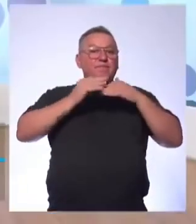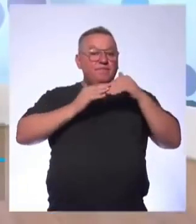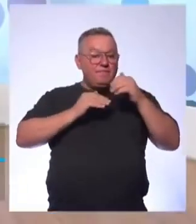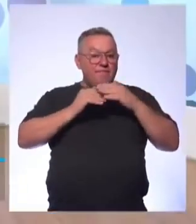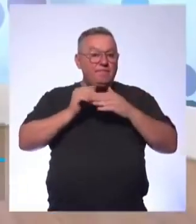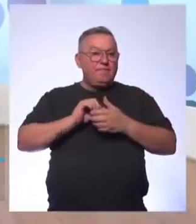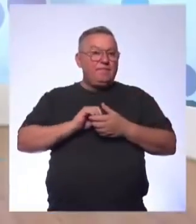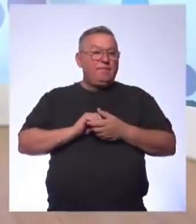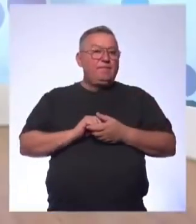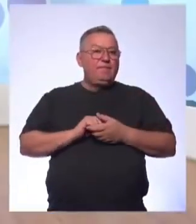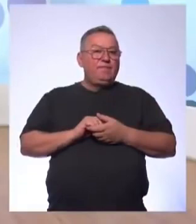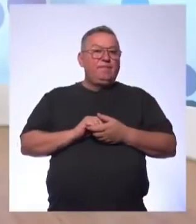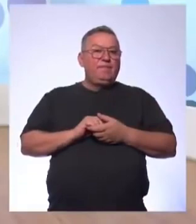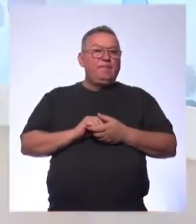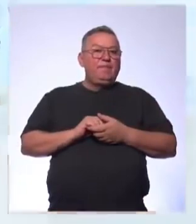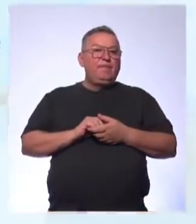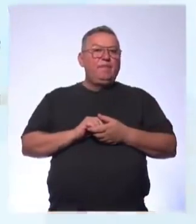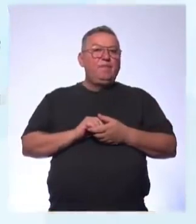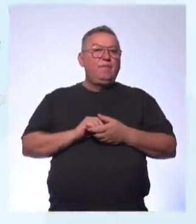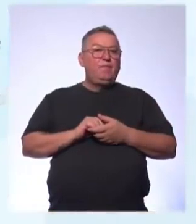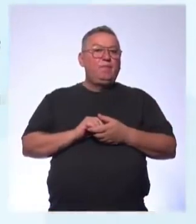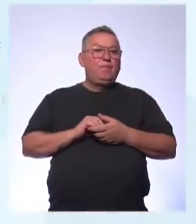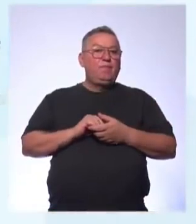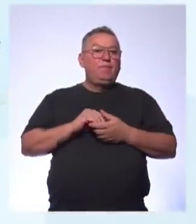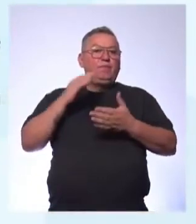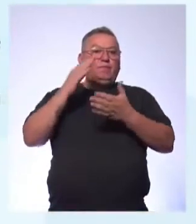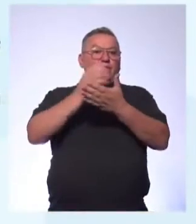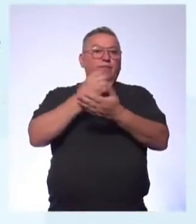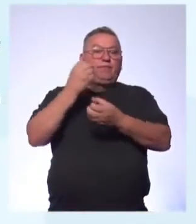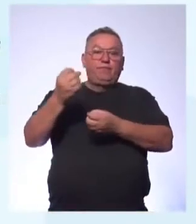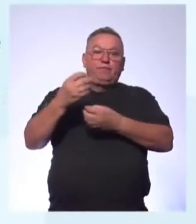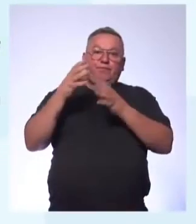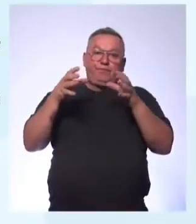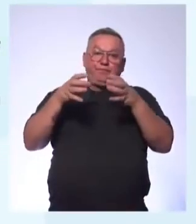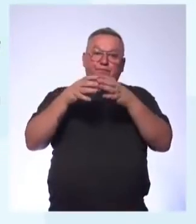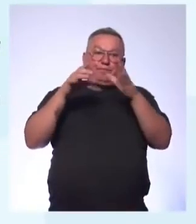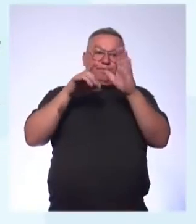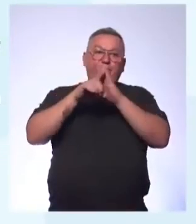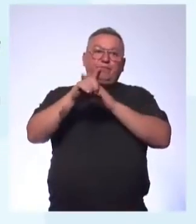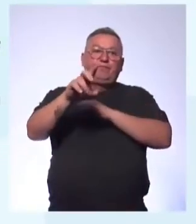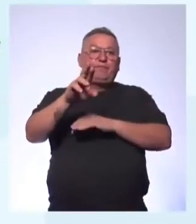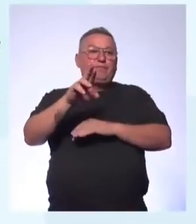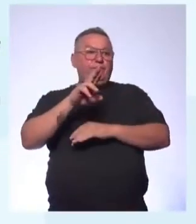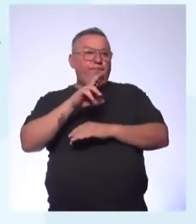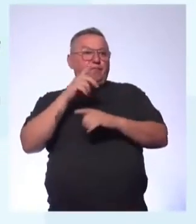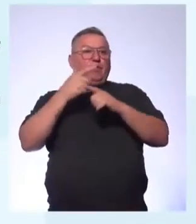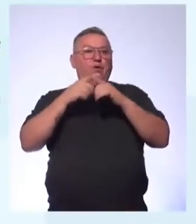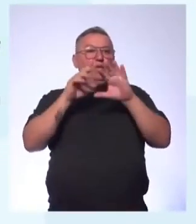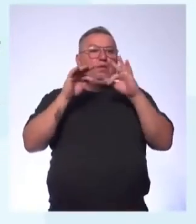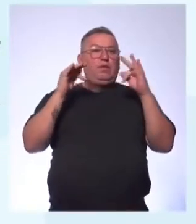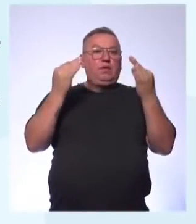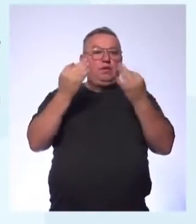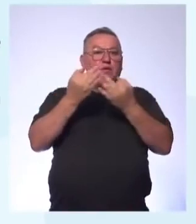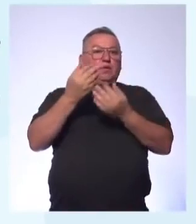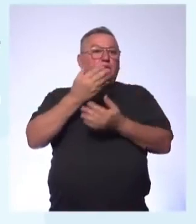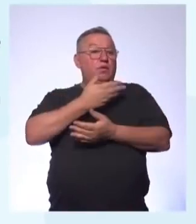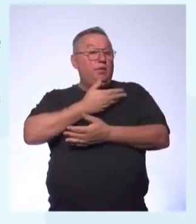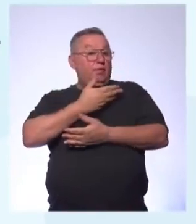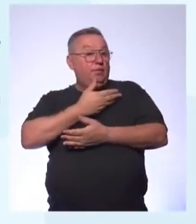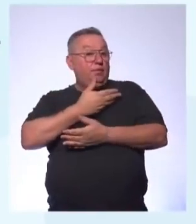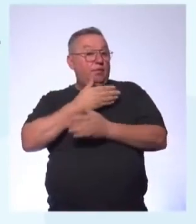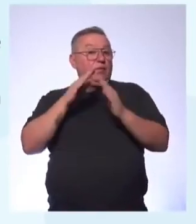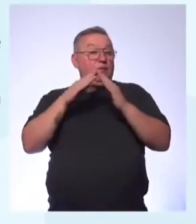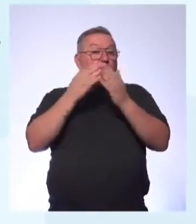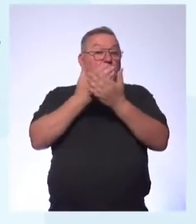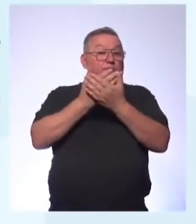ler as habilidades, Ed. Vamos lá. Coletar informações do grupo, perguntando e respondendo sobre a família, os